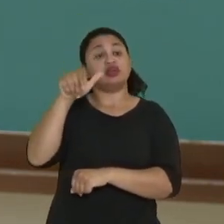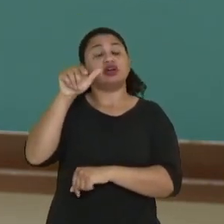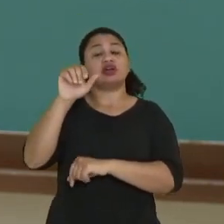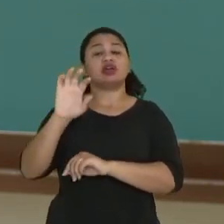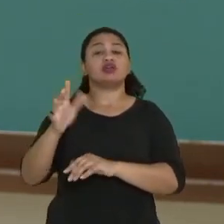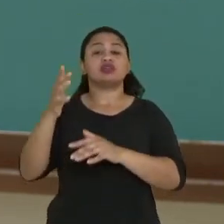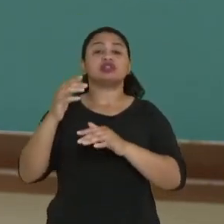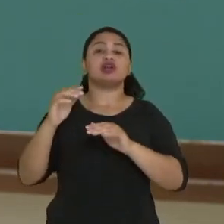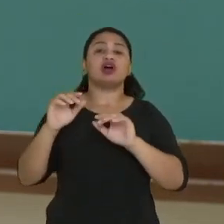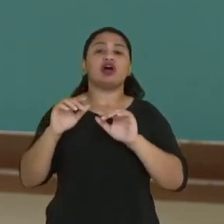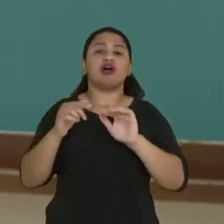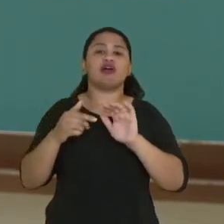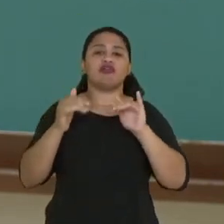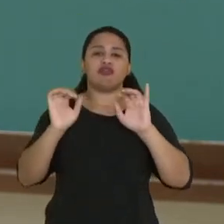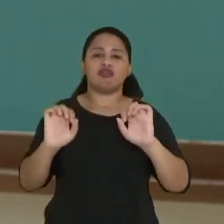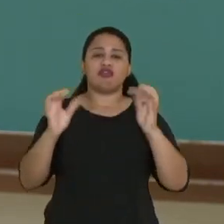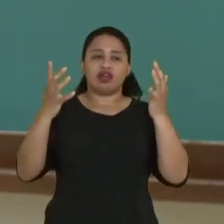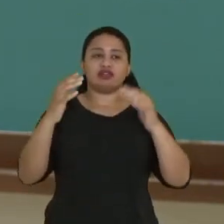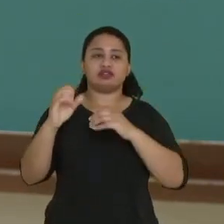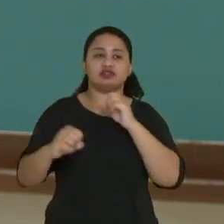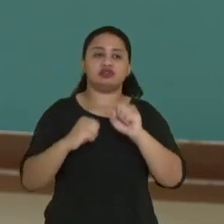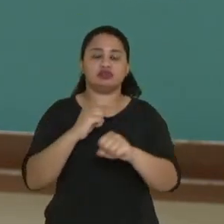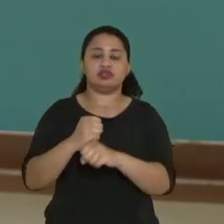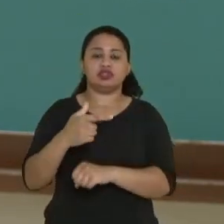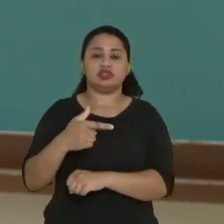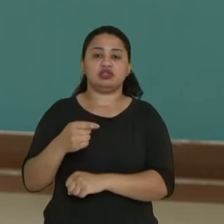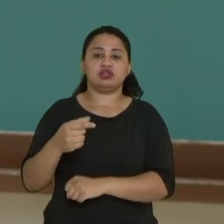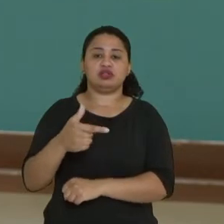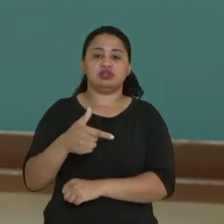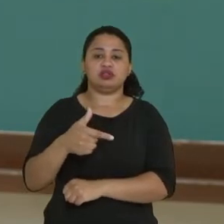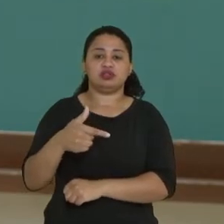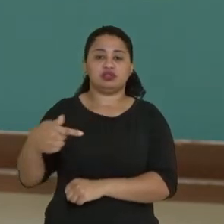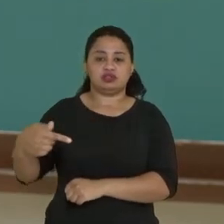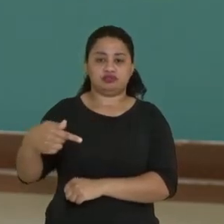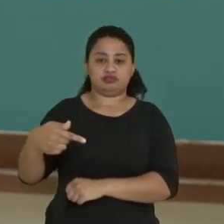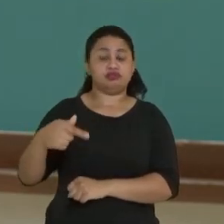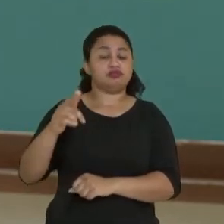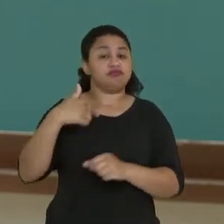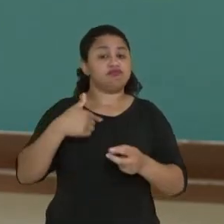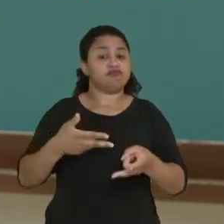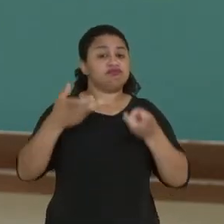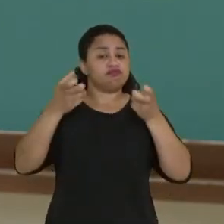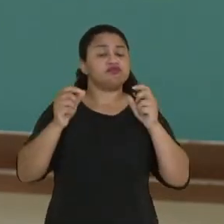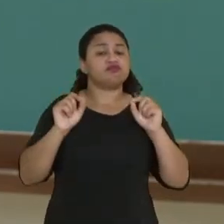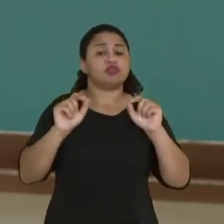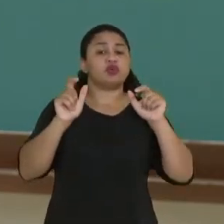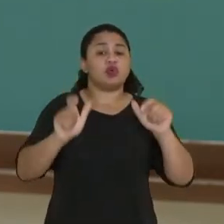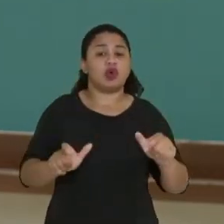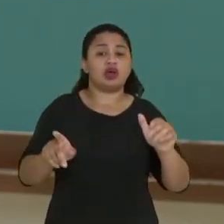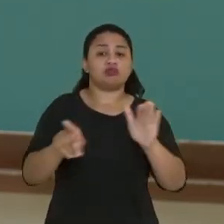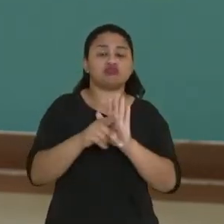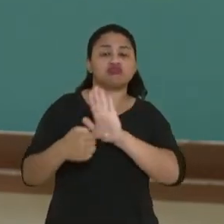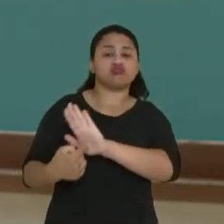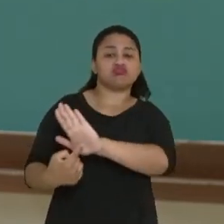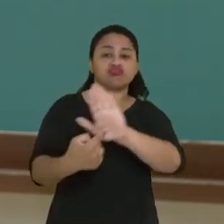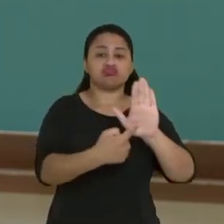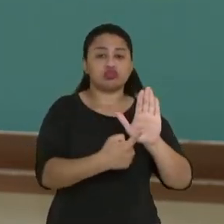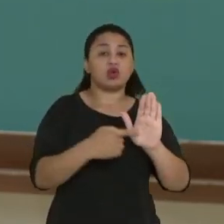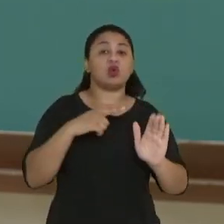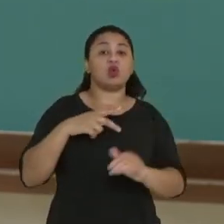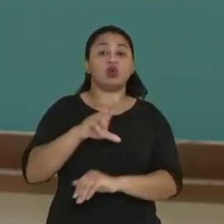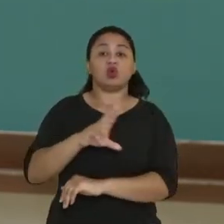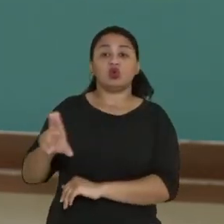Então, perceberam então que os locais ali, onde se realizam, né, as apresentações, então, ele é chamado